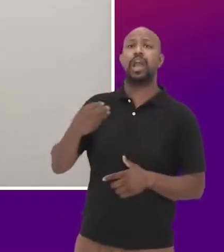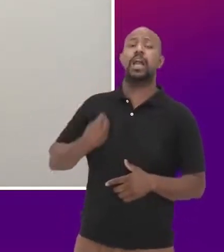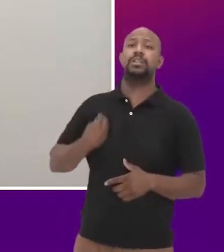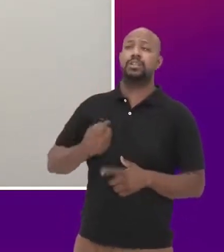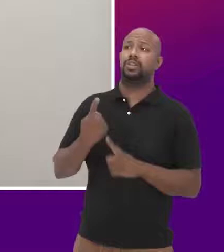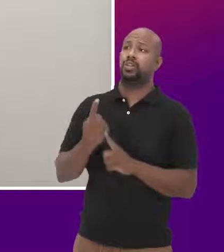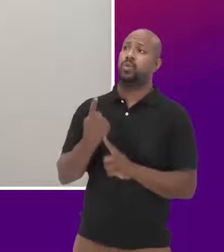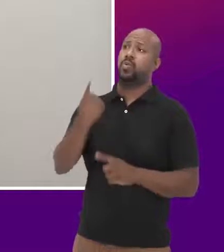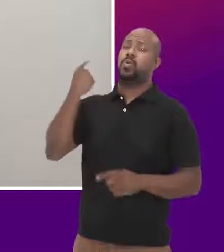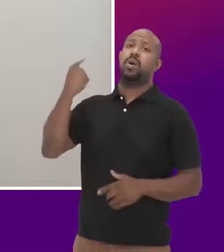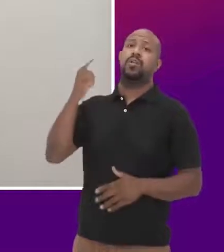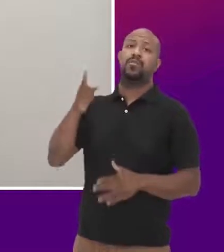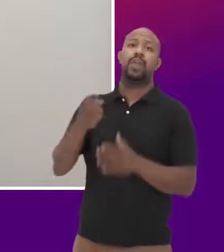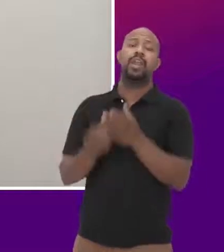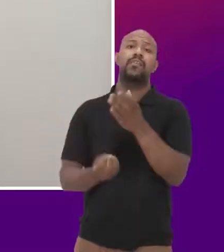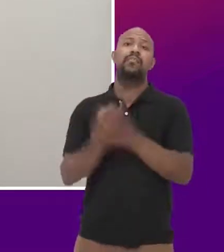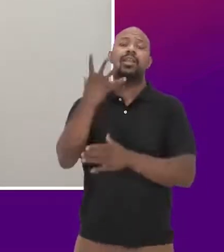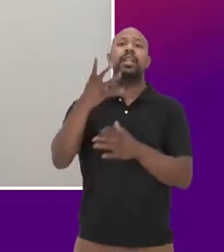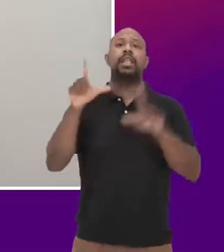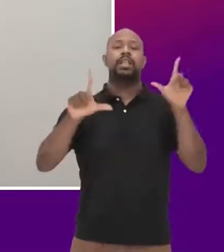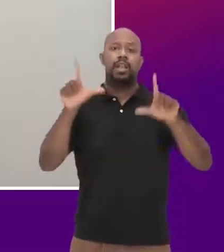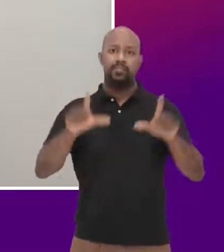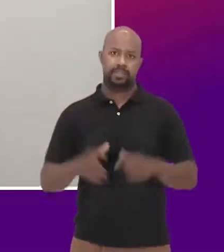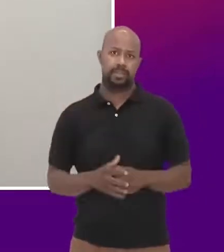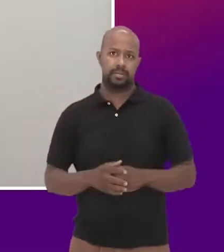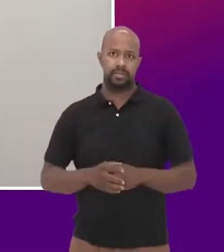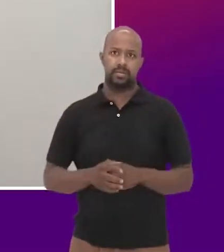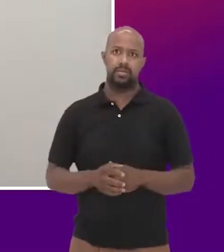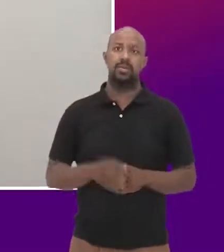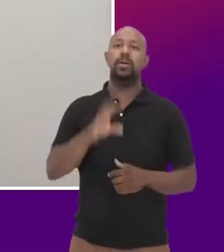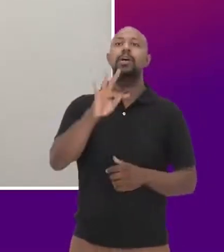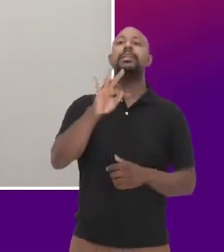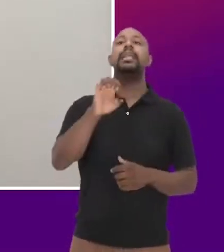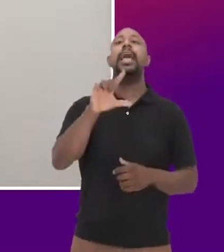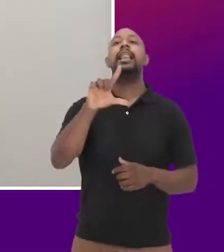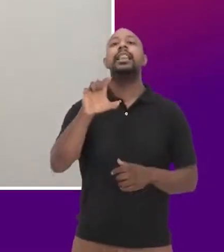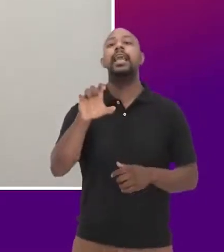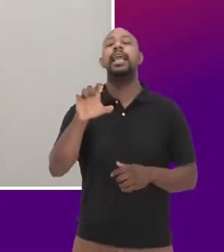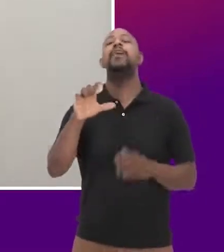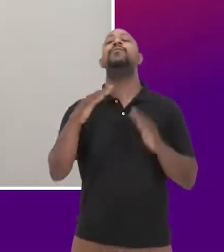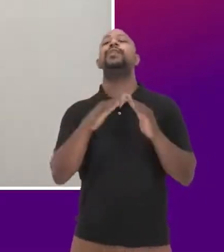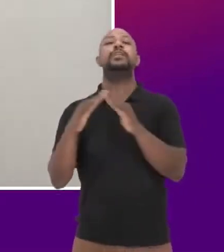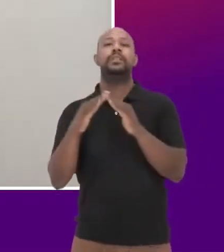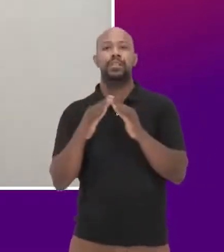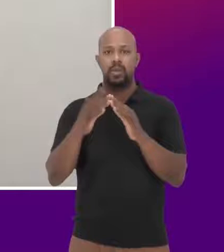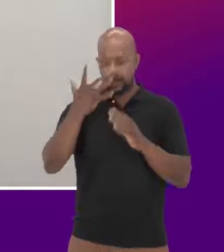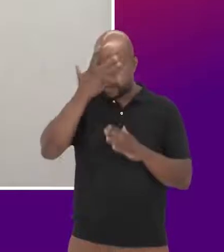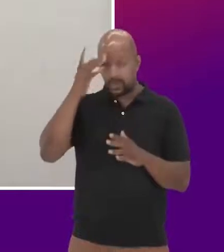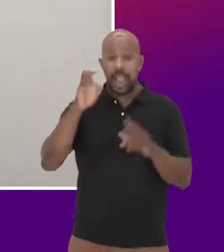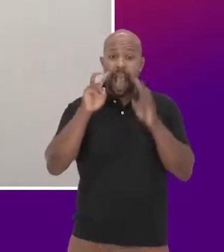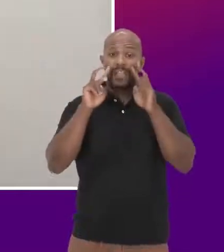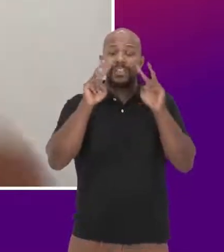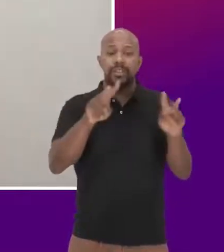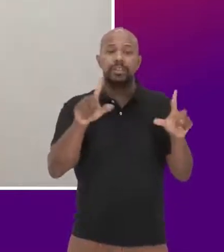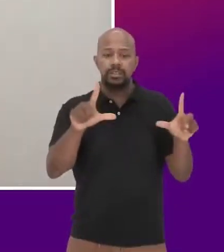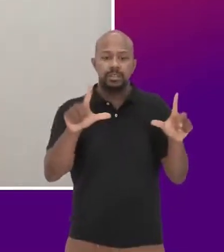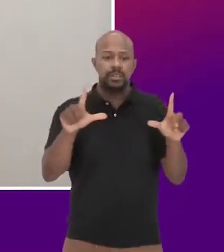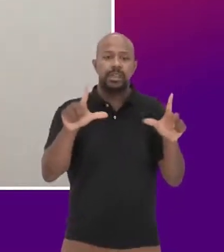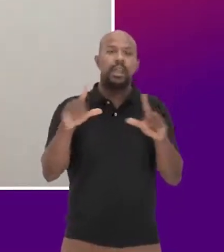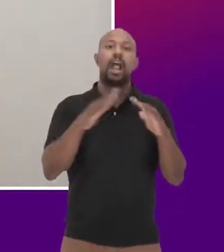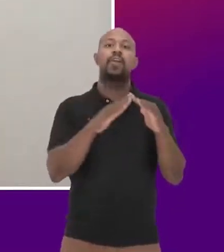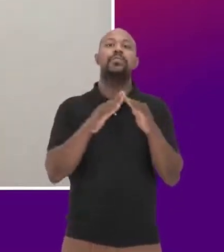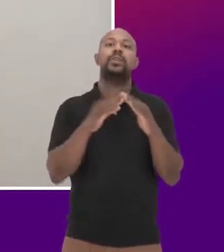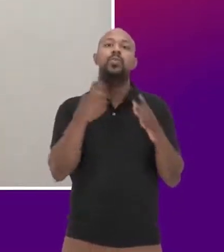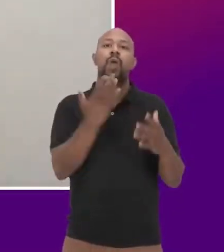quando foi inventada a televisão, que era o televizinho, que era o sujeito que assistia a televisão na televisão do